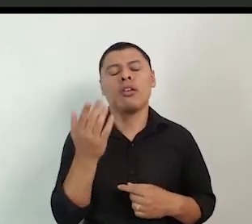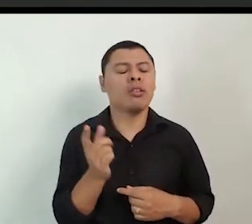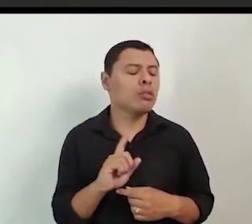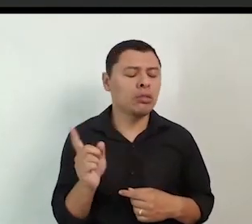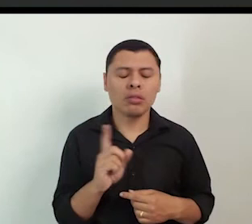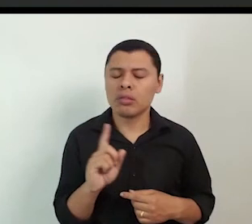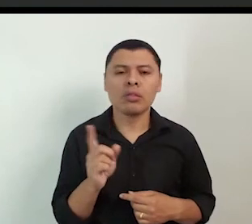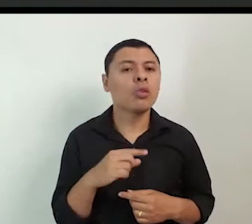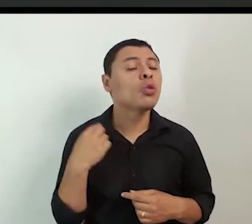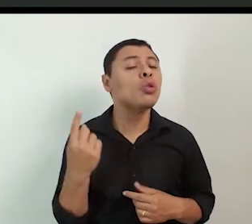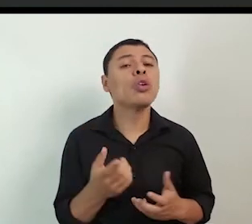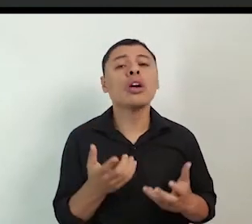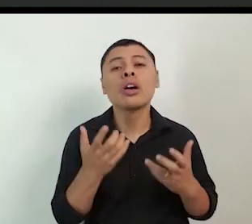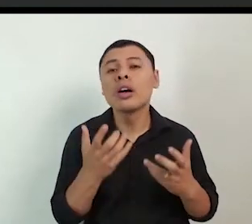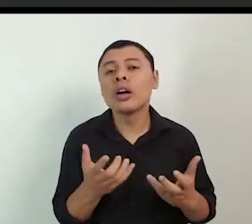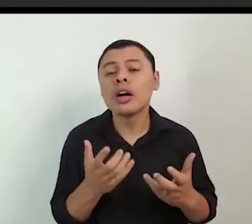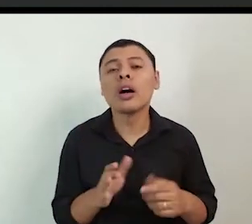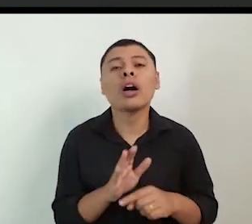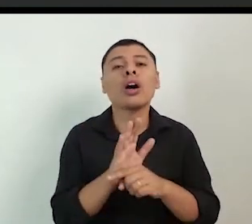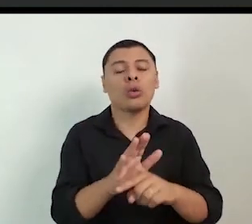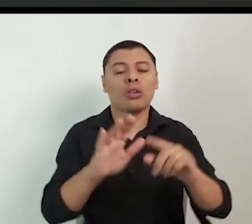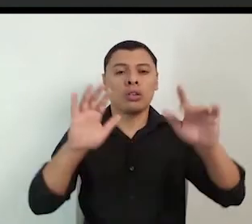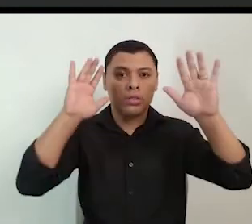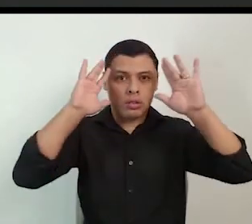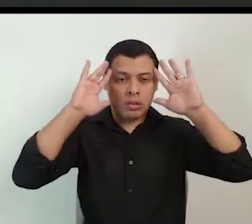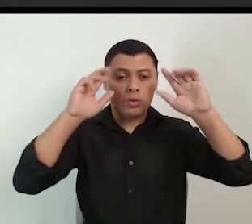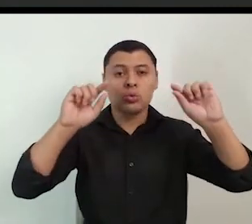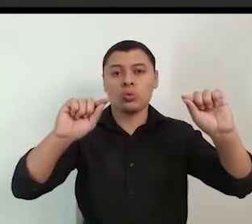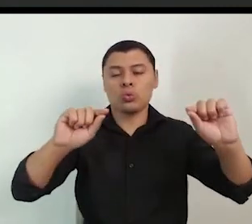essa fala, com essas reflexões, não é